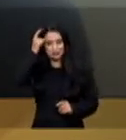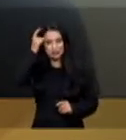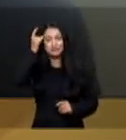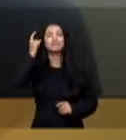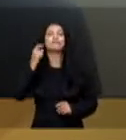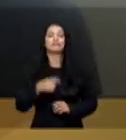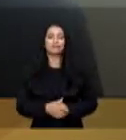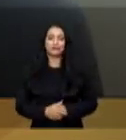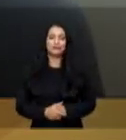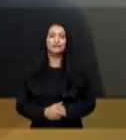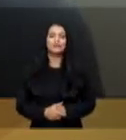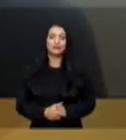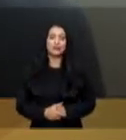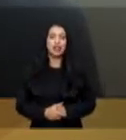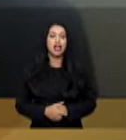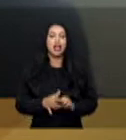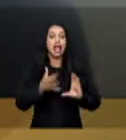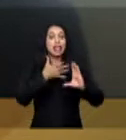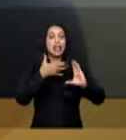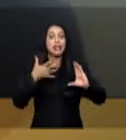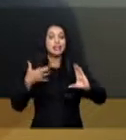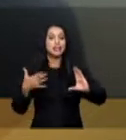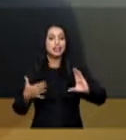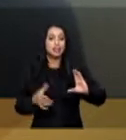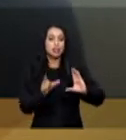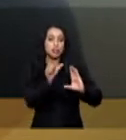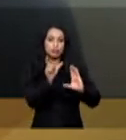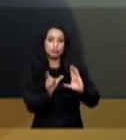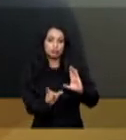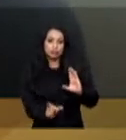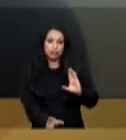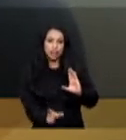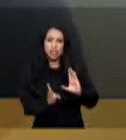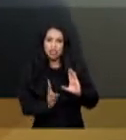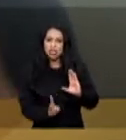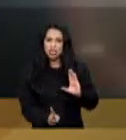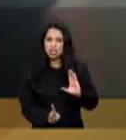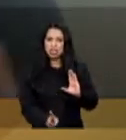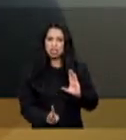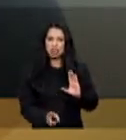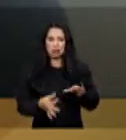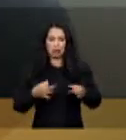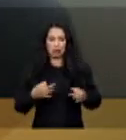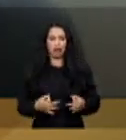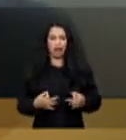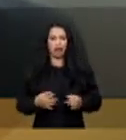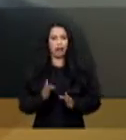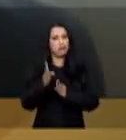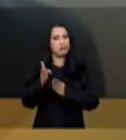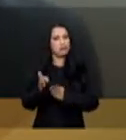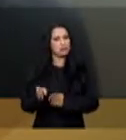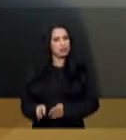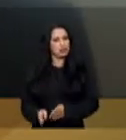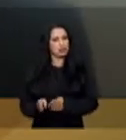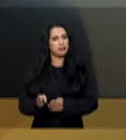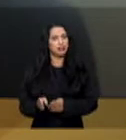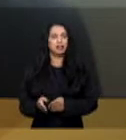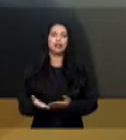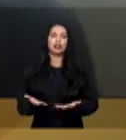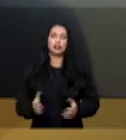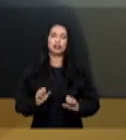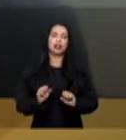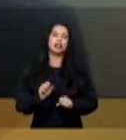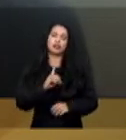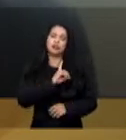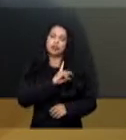é a característica de Vossa Excelência. Sempre se ouve com elegância e fidalguia em relação a